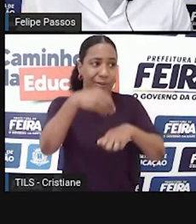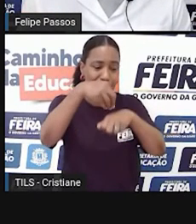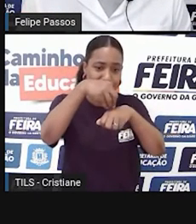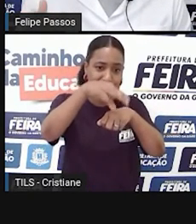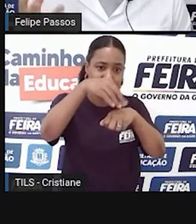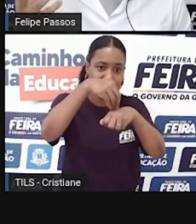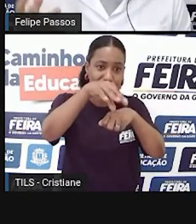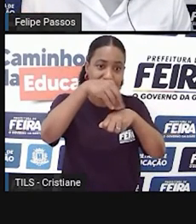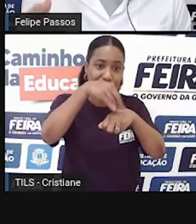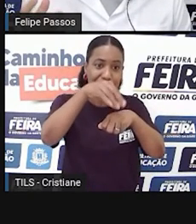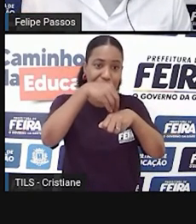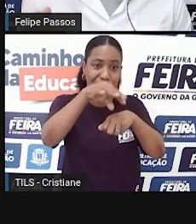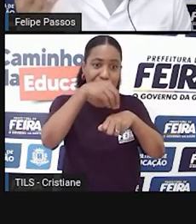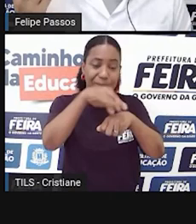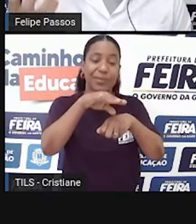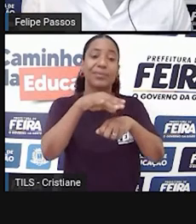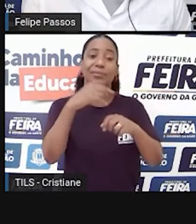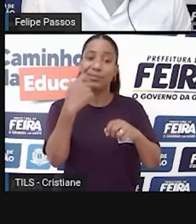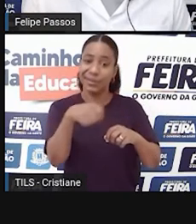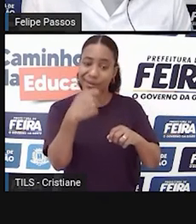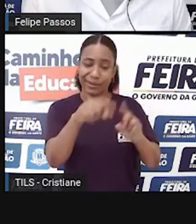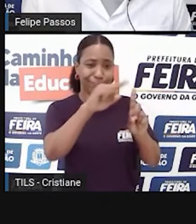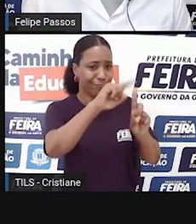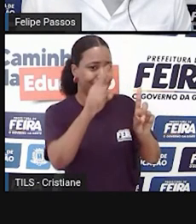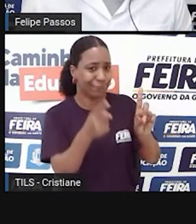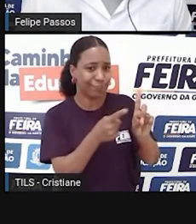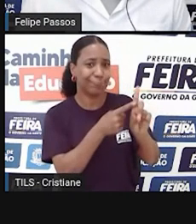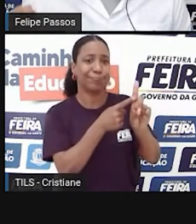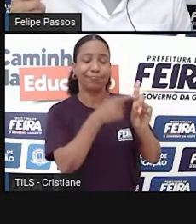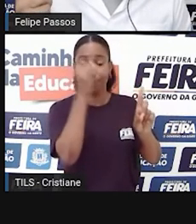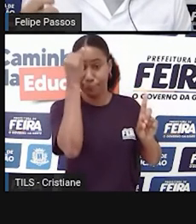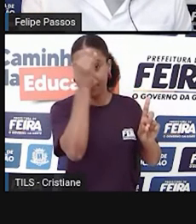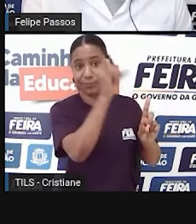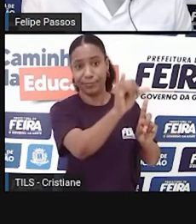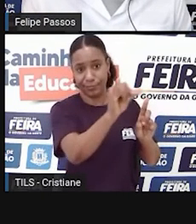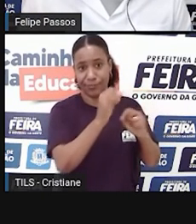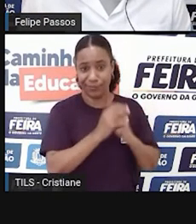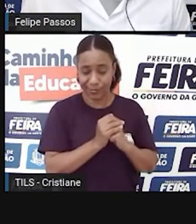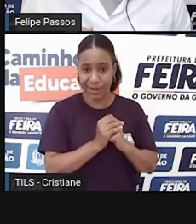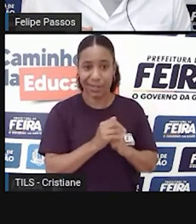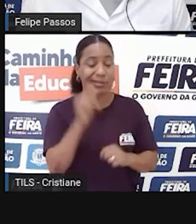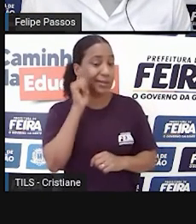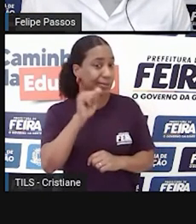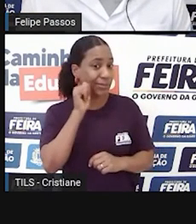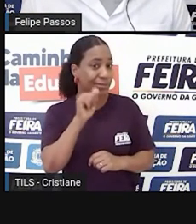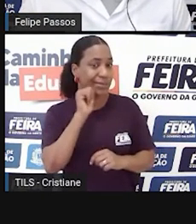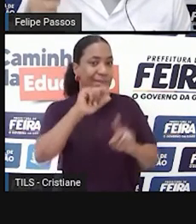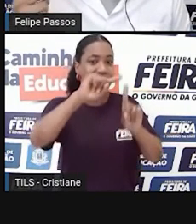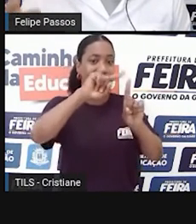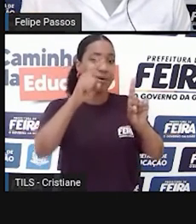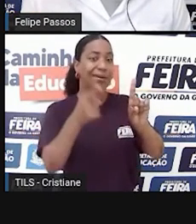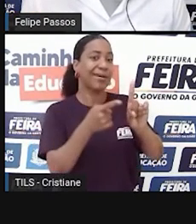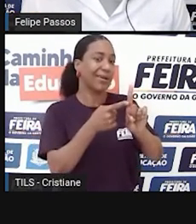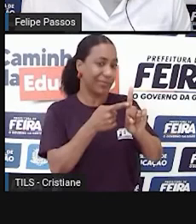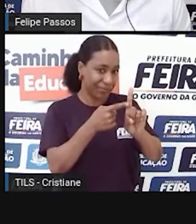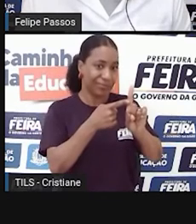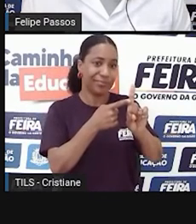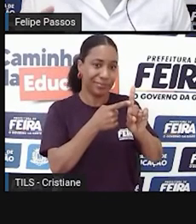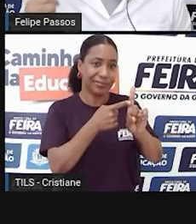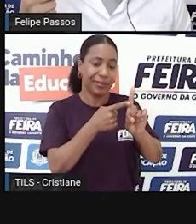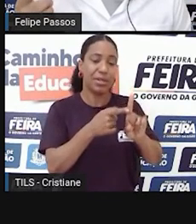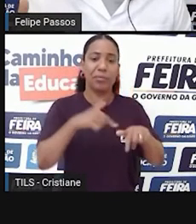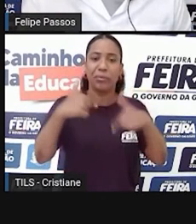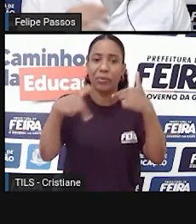principalmente na adolescência, tem retorno econômico para o país. Porque se essa menina ela engravida muito cedo, ela não vai conseguir